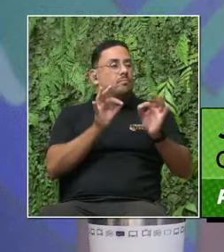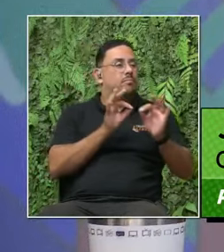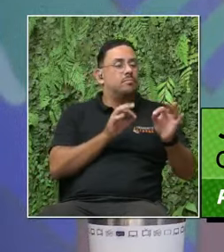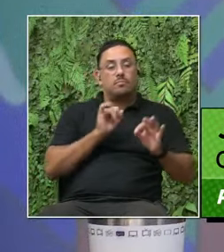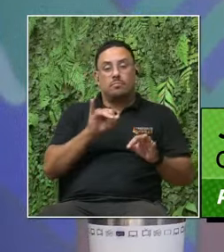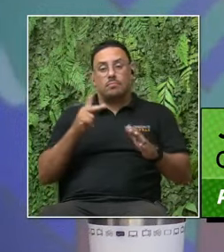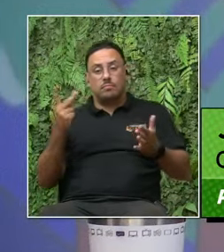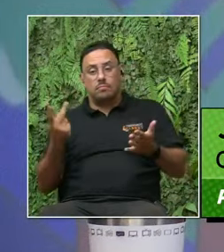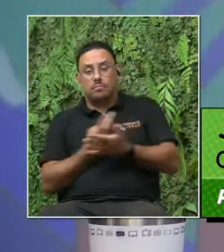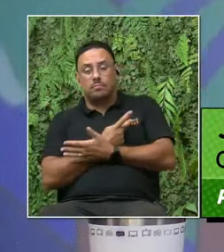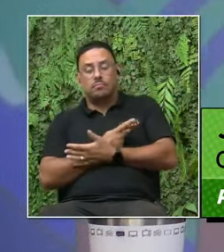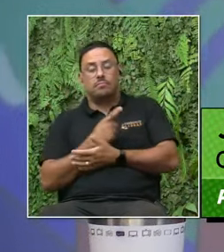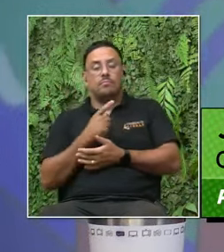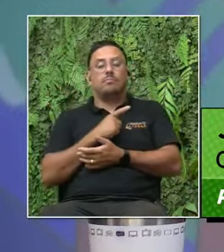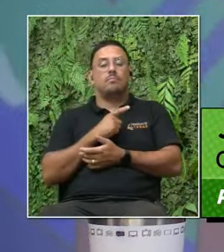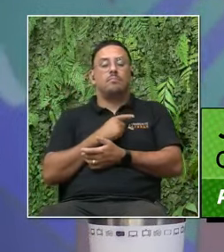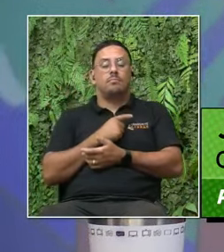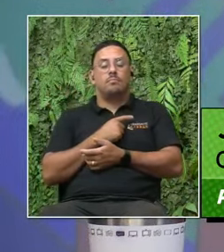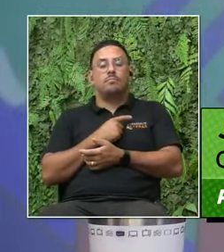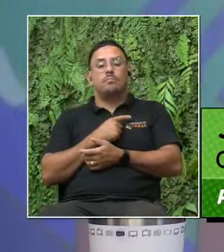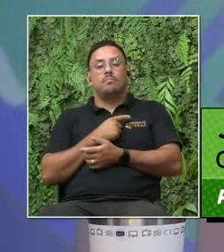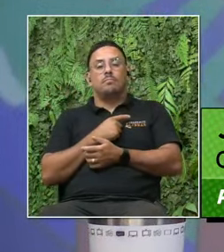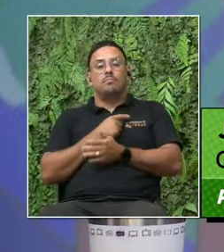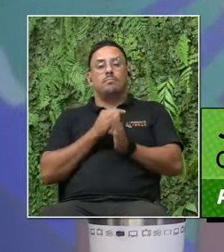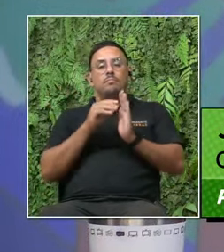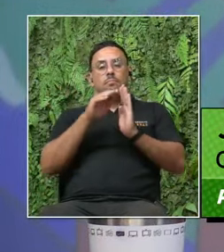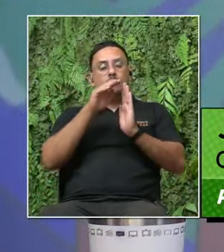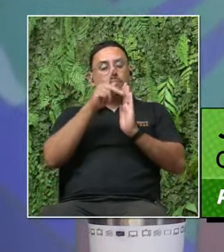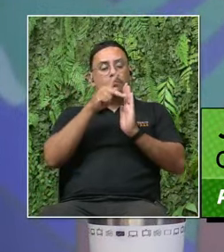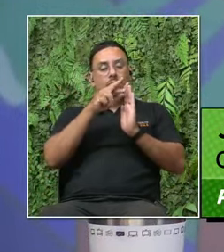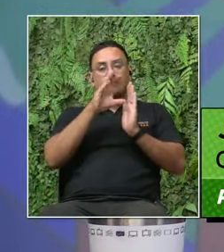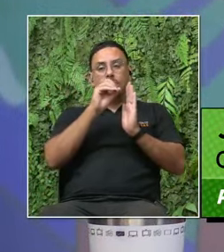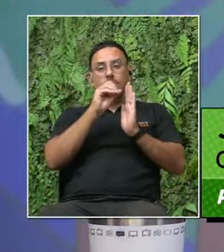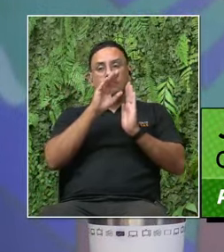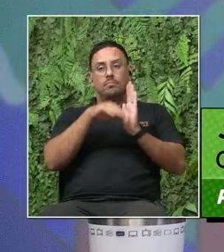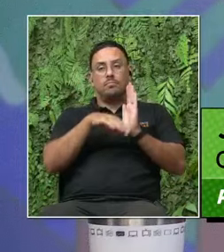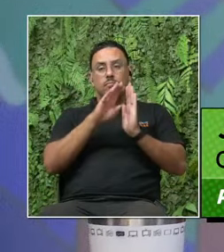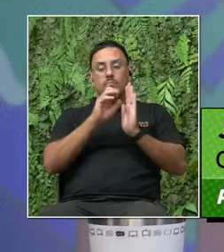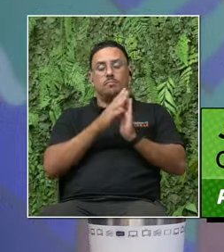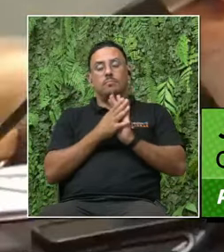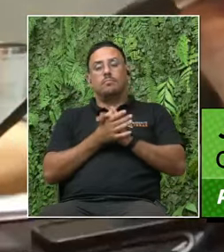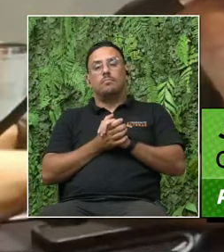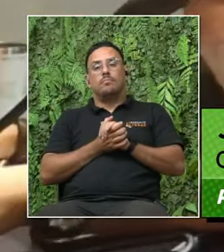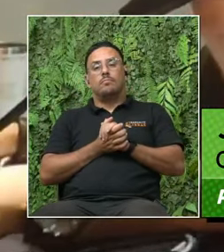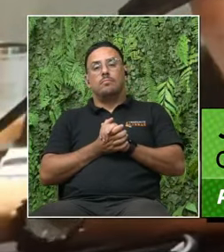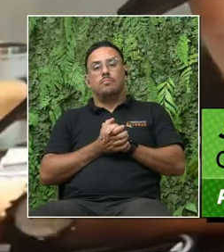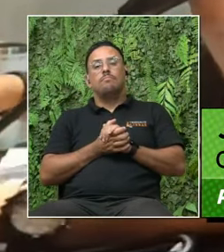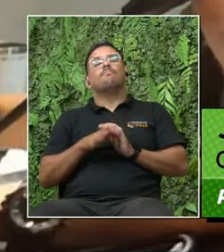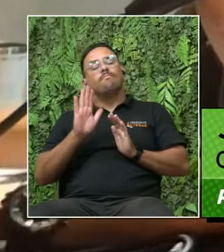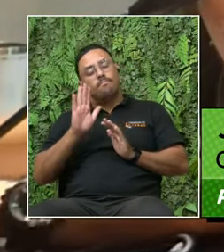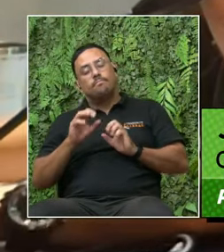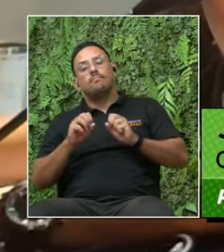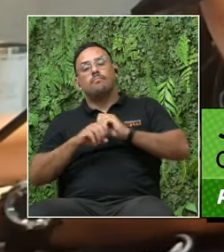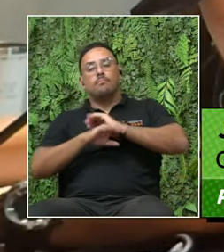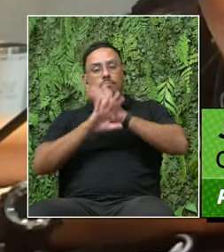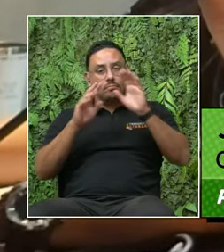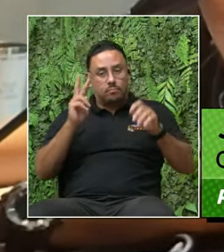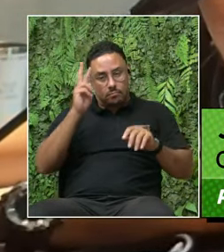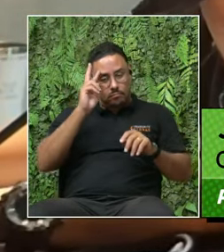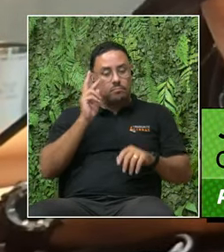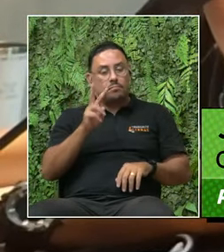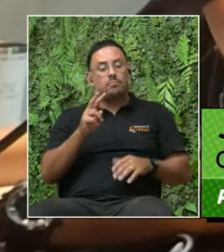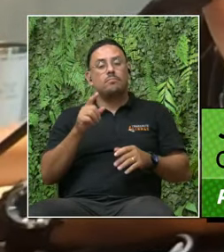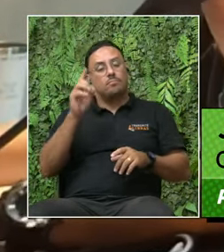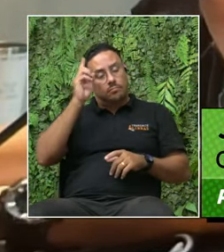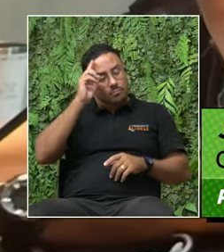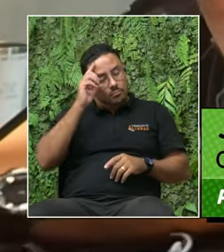se acontecer isso eu tenho um plano b na manda é e assim é claro que você não não vê isso todo dia né